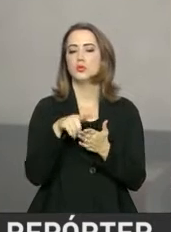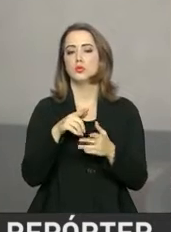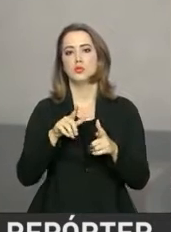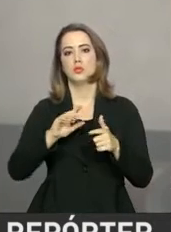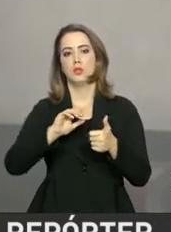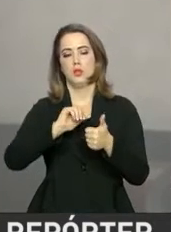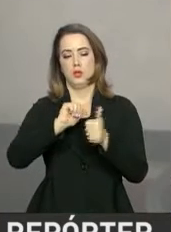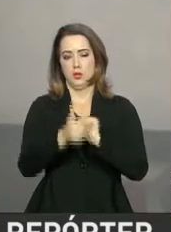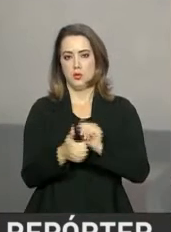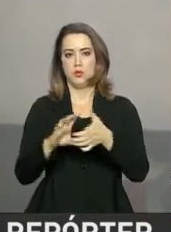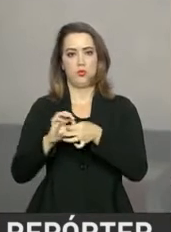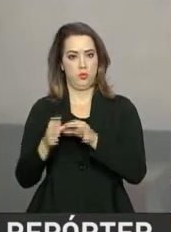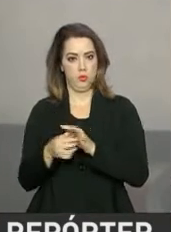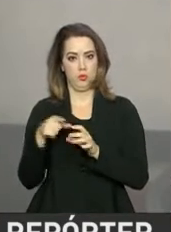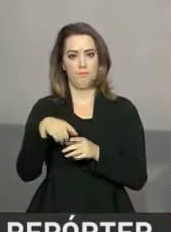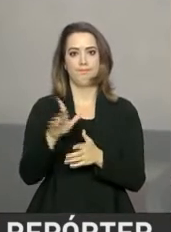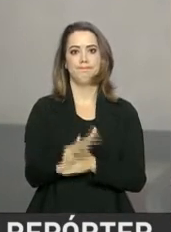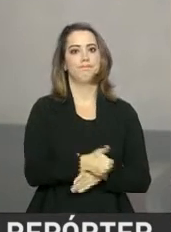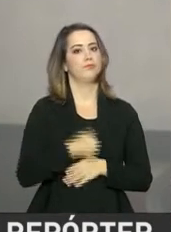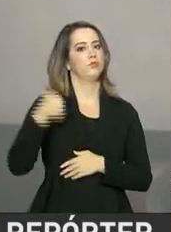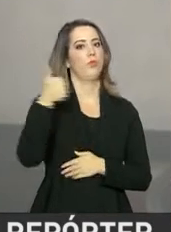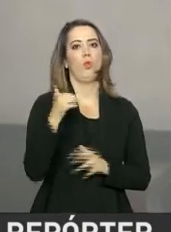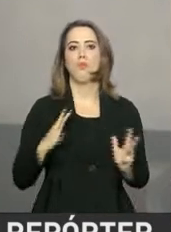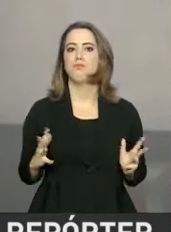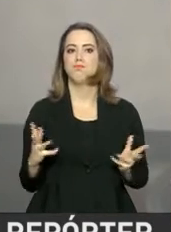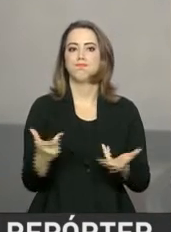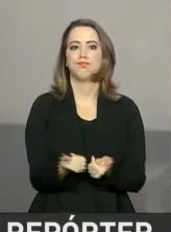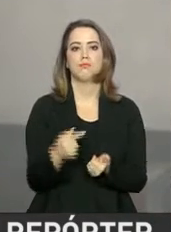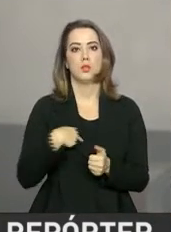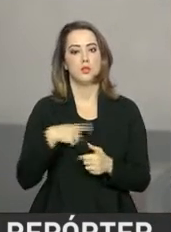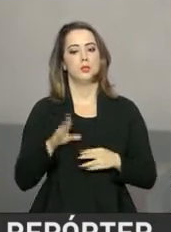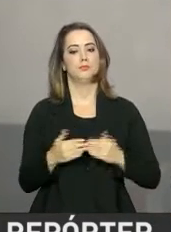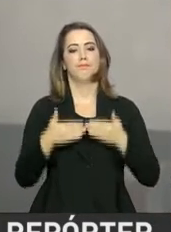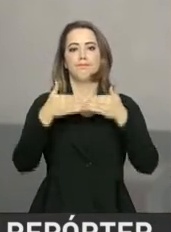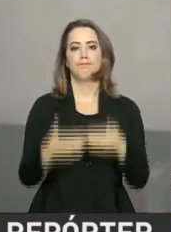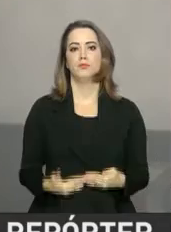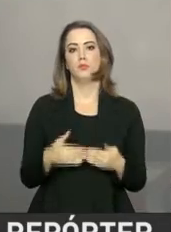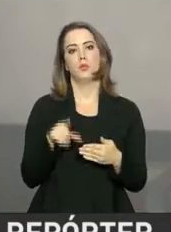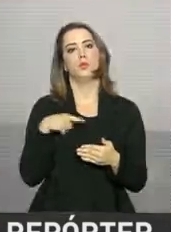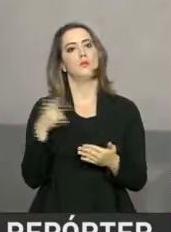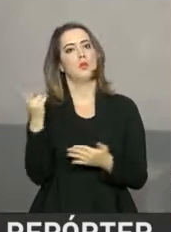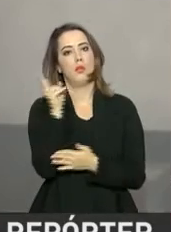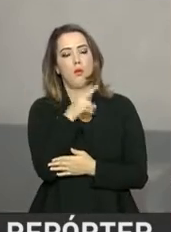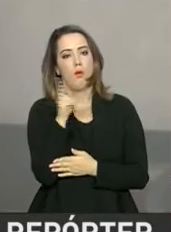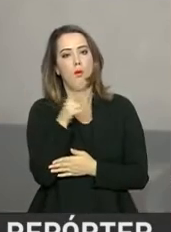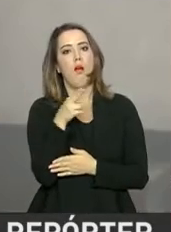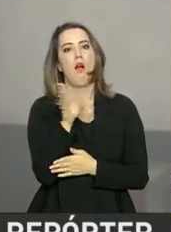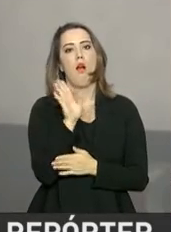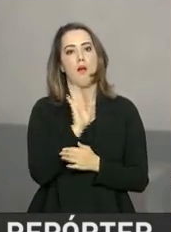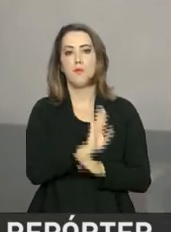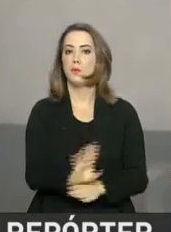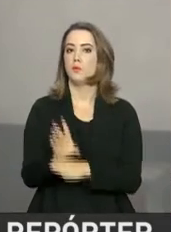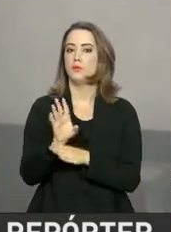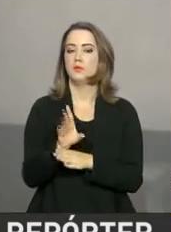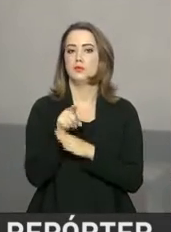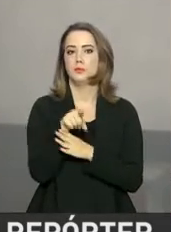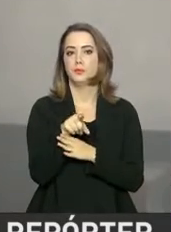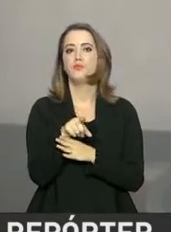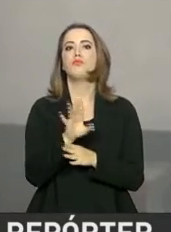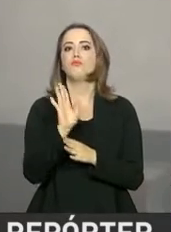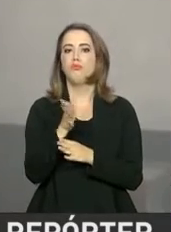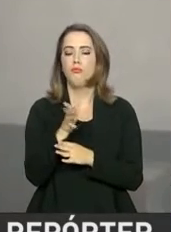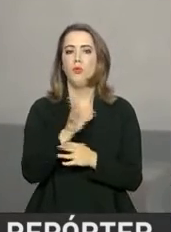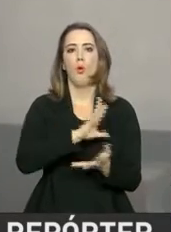eficaz possível, que nós possamos estar prontos para o mais rápido possível atender qualquer ocorrência. Os protocolos são os